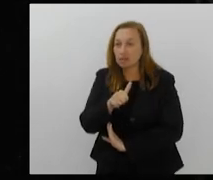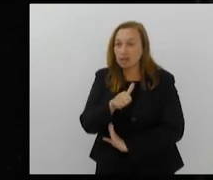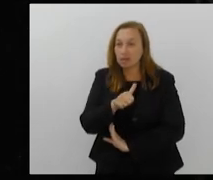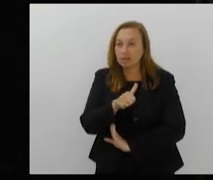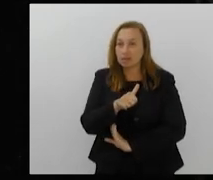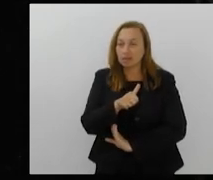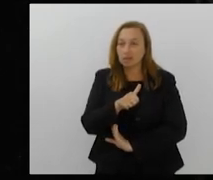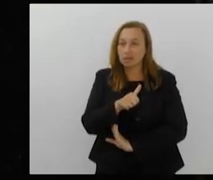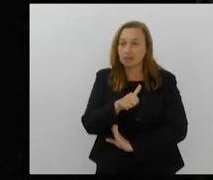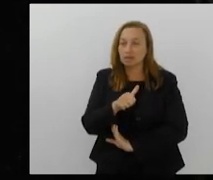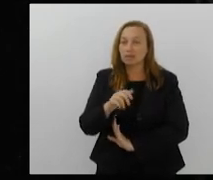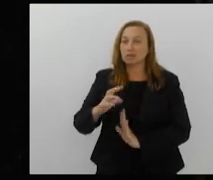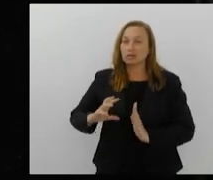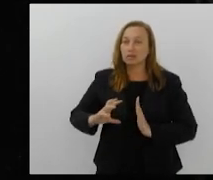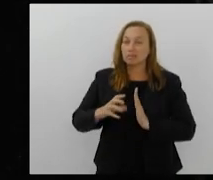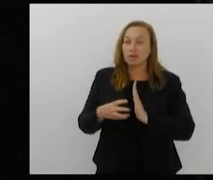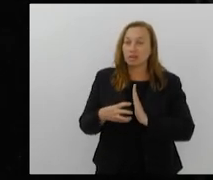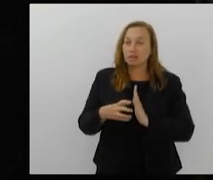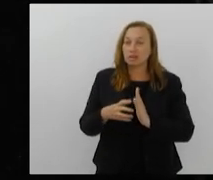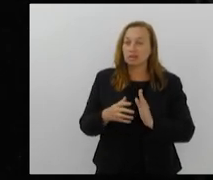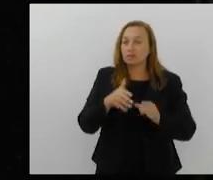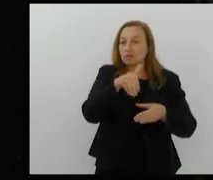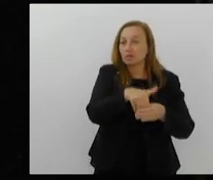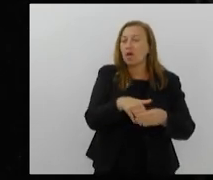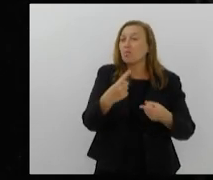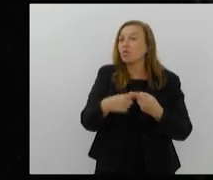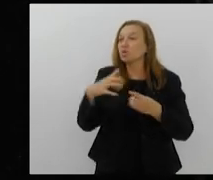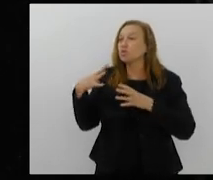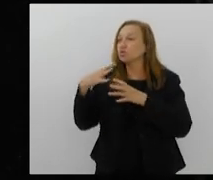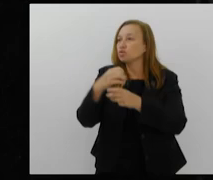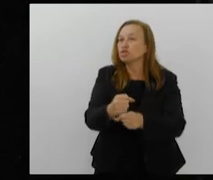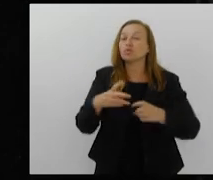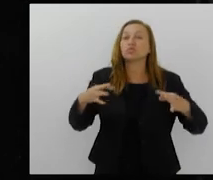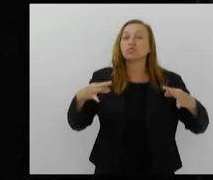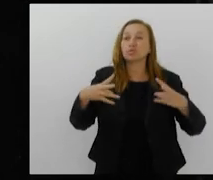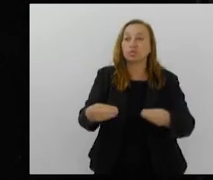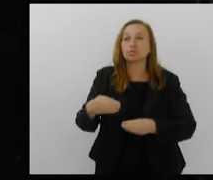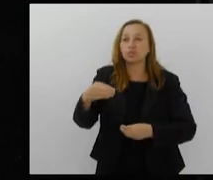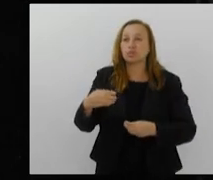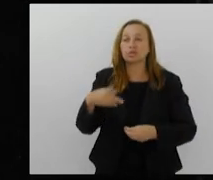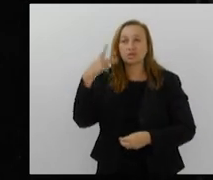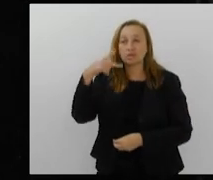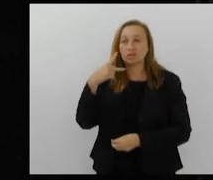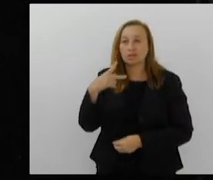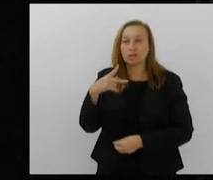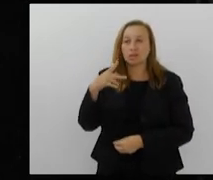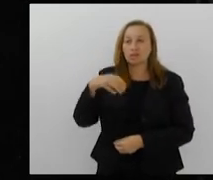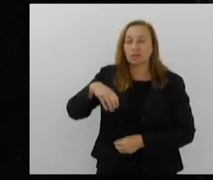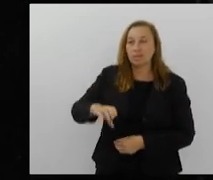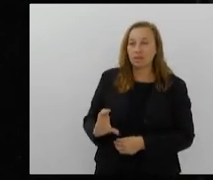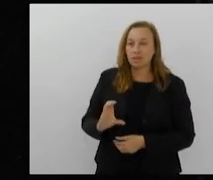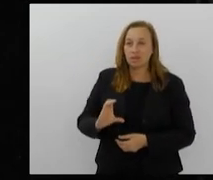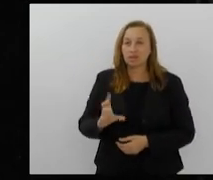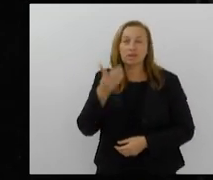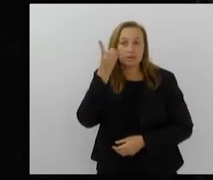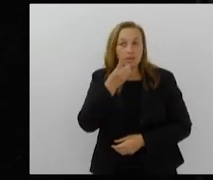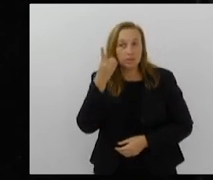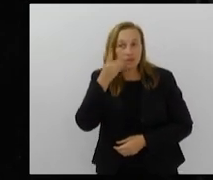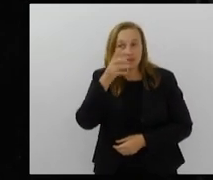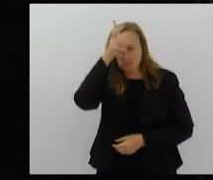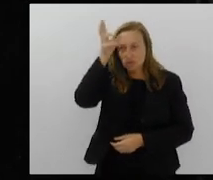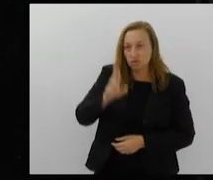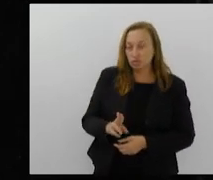nas candidaturas e eleições. Por que que eu estou juntando isso tudo, deputado Carlos Mink e deputada Tia